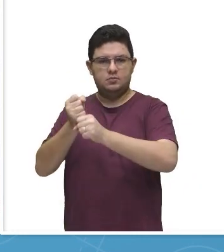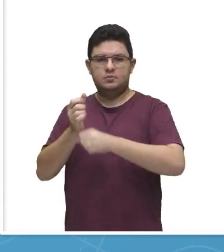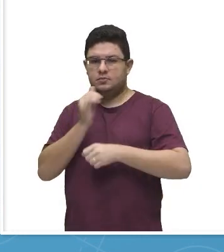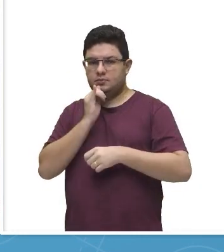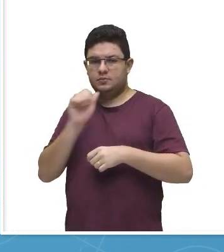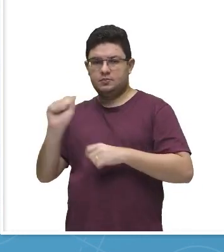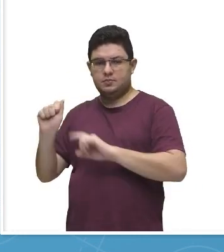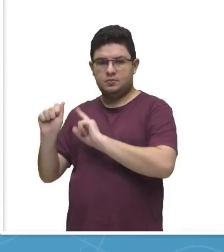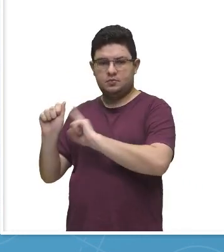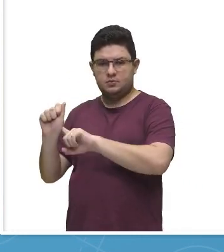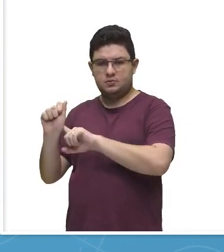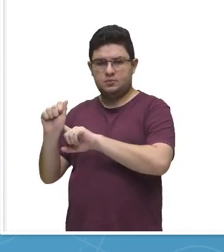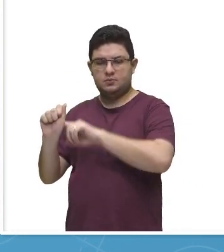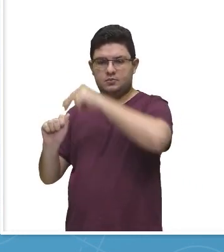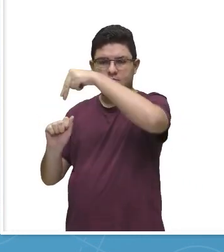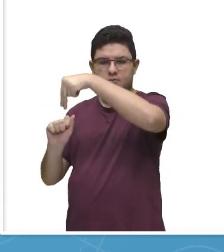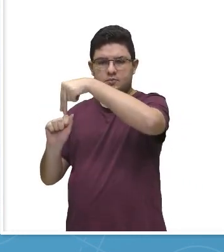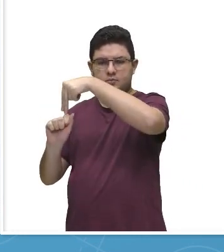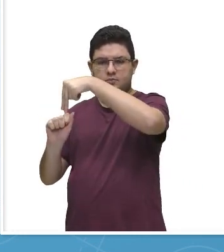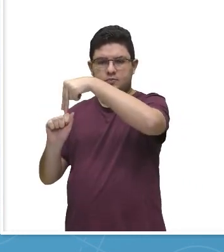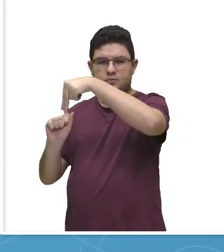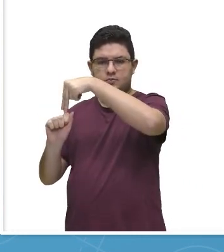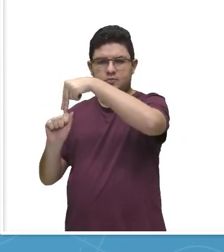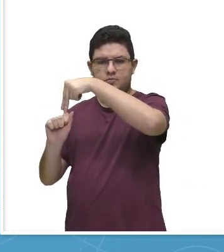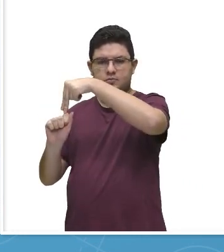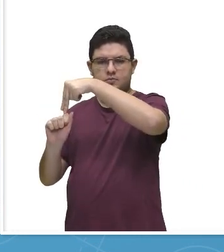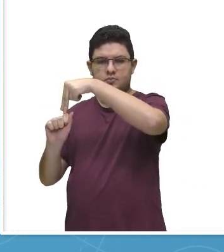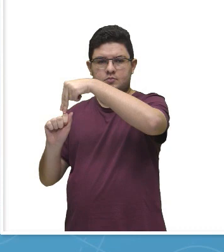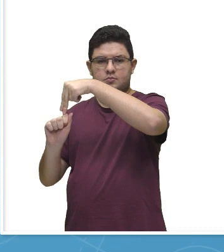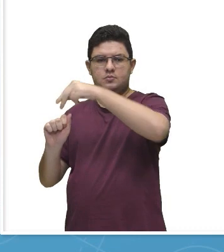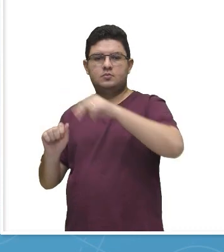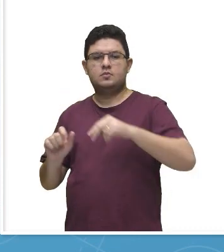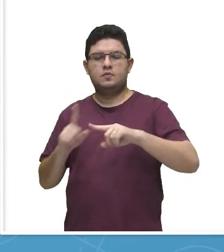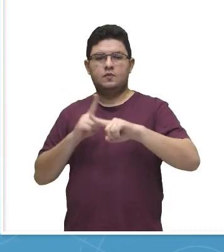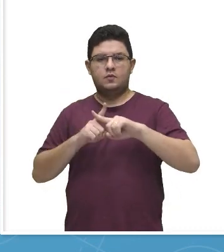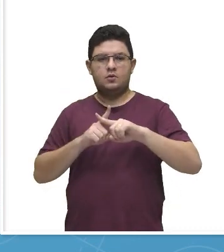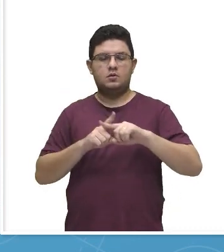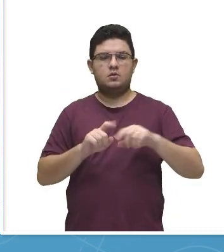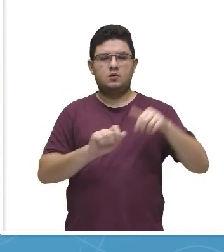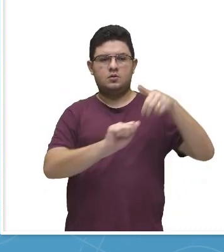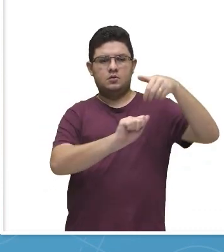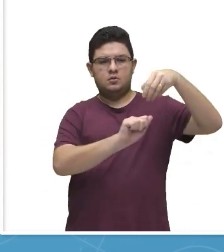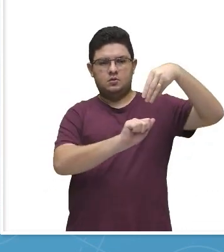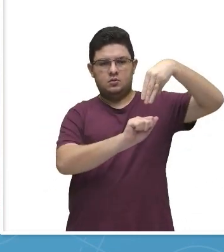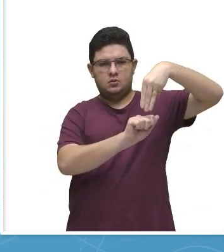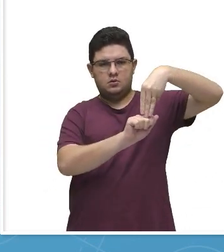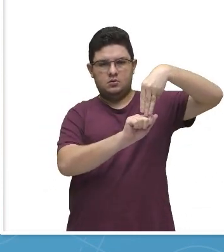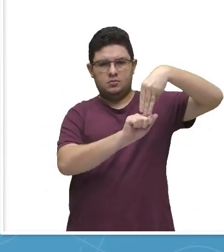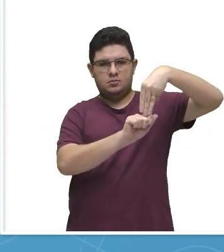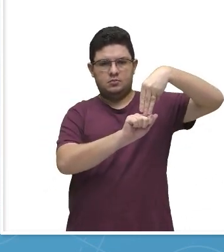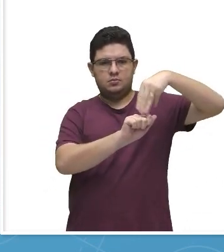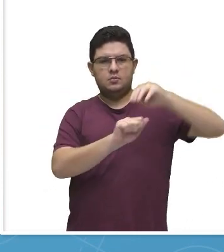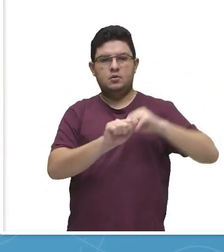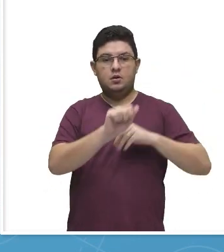a M. A base é igual, repete-se a base que é A, e somamos os expoentes. N mais M,